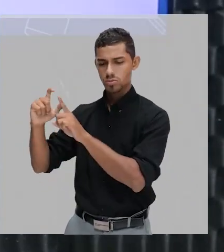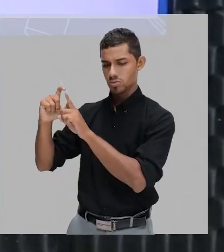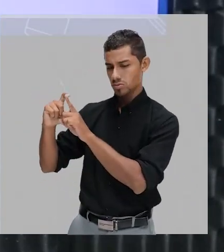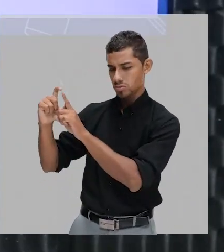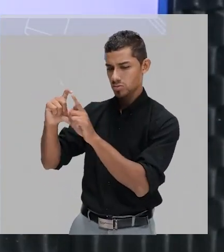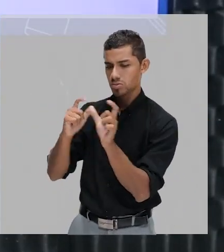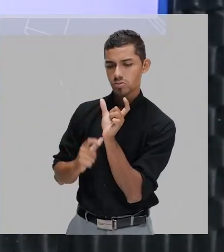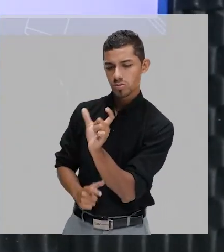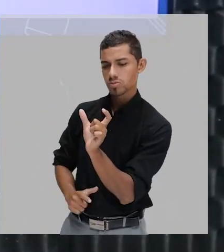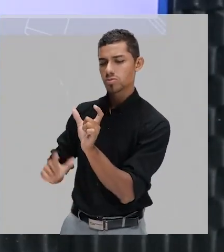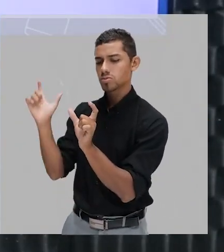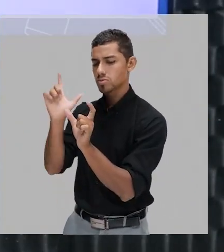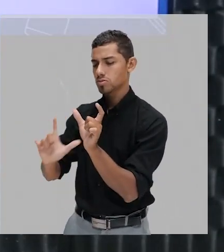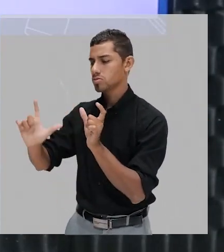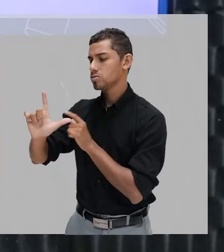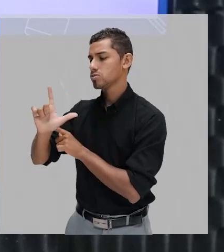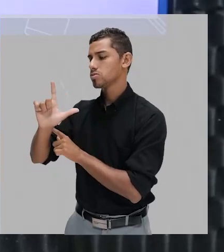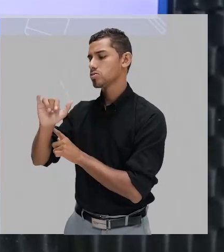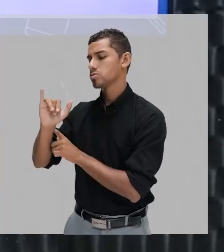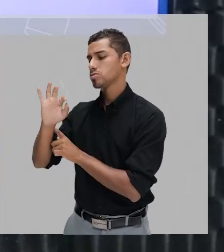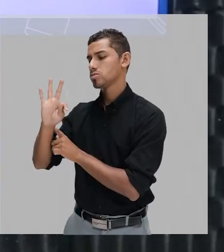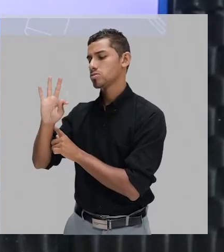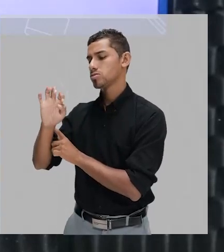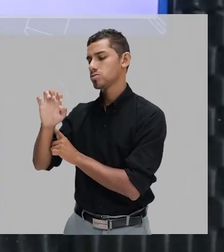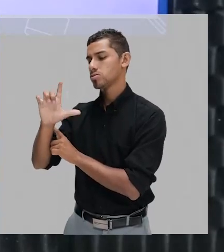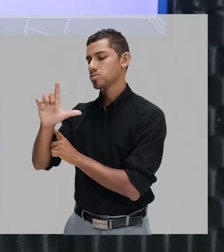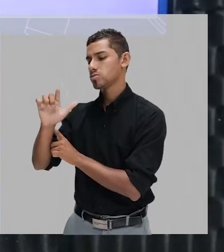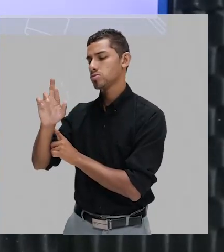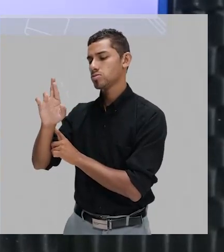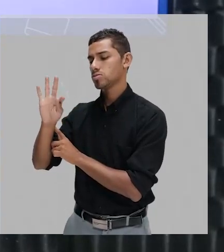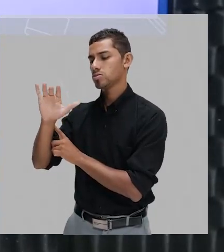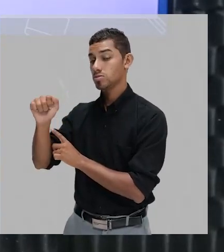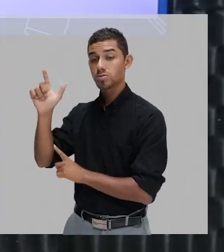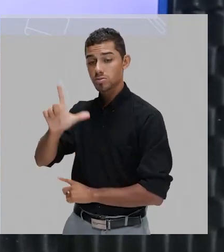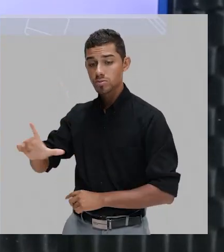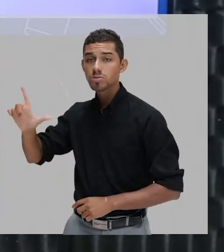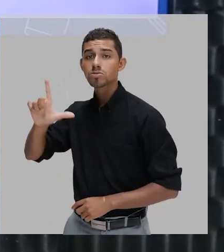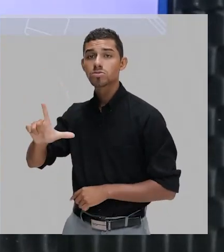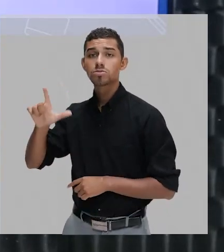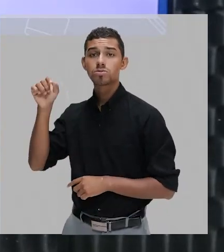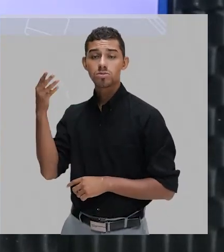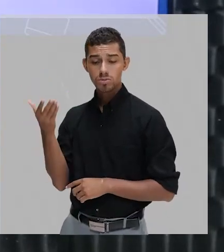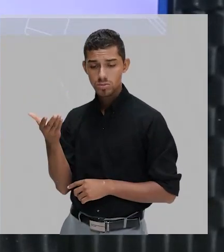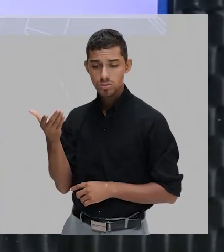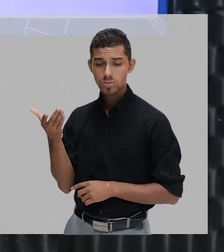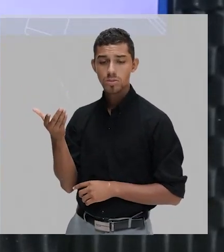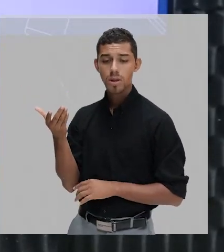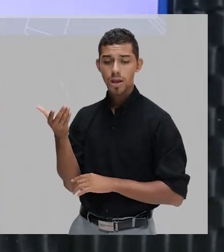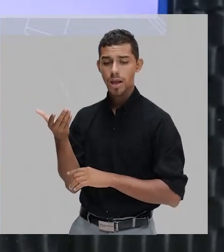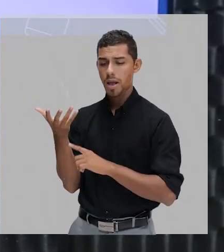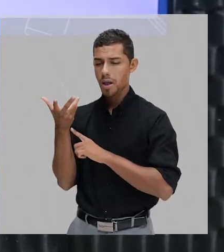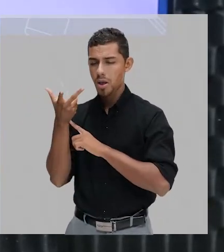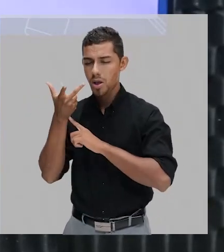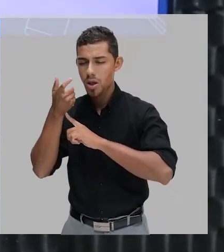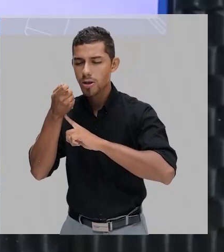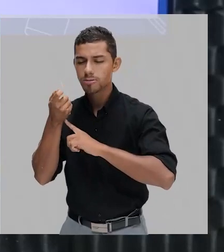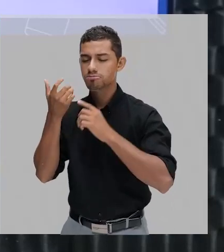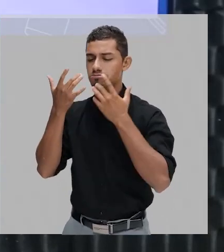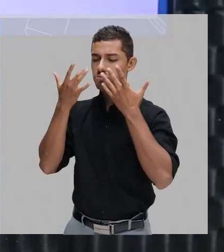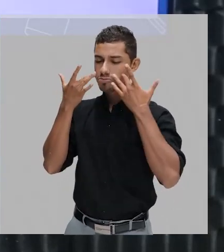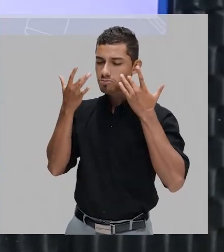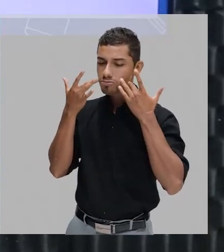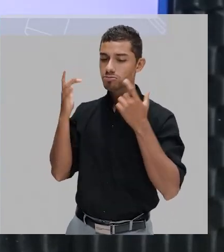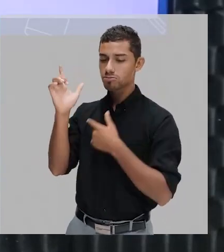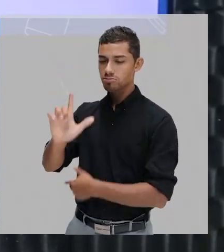é a literatura, né? Então, a literatura é a manifestação da arte através das palavras. E essa arte ela